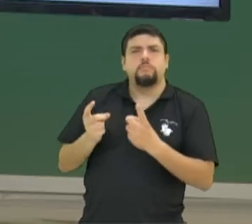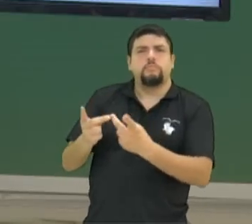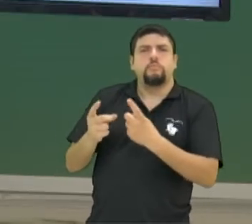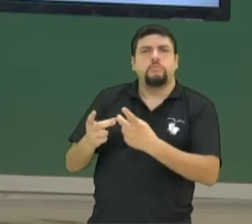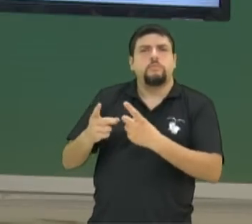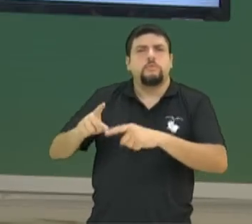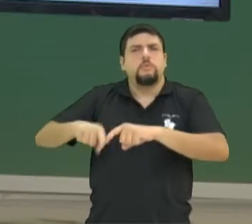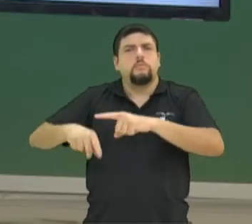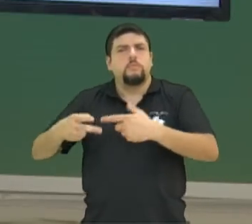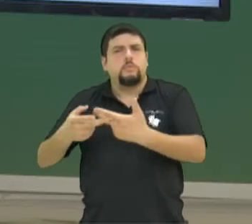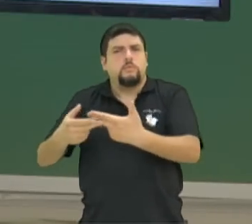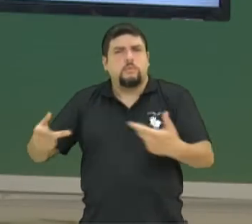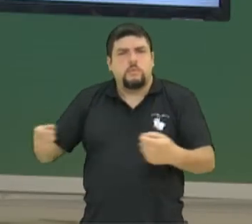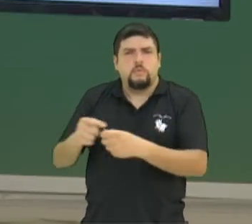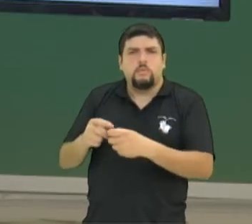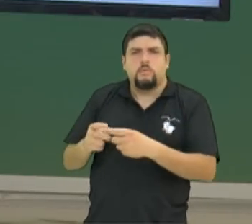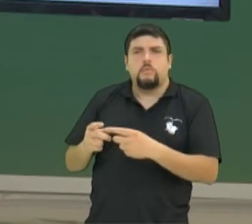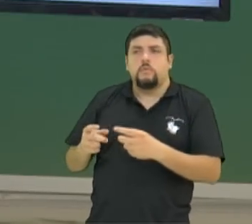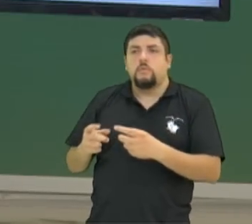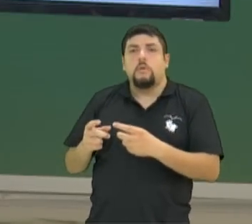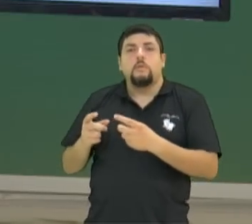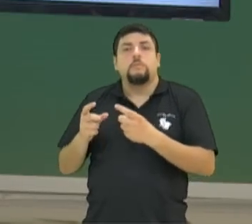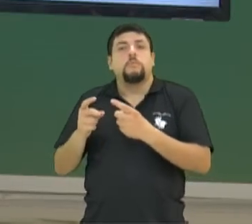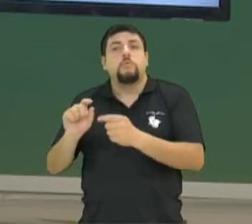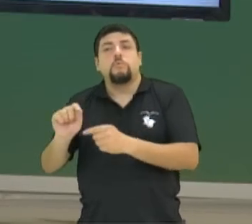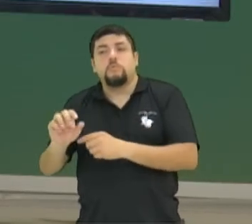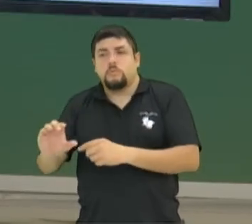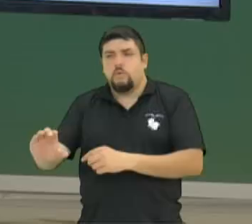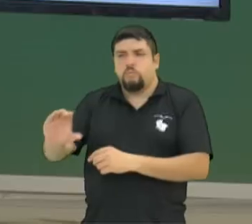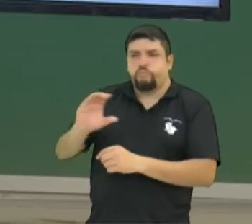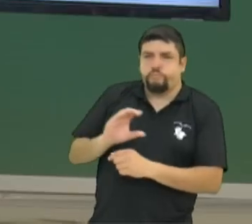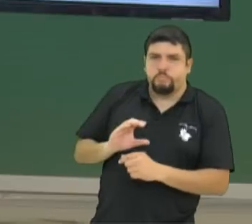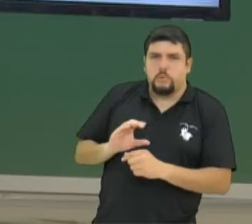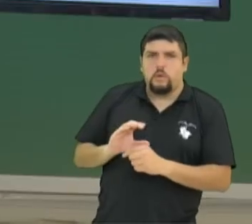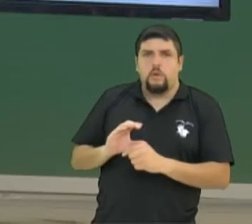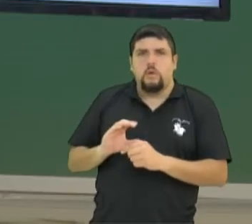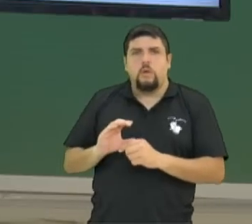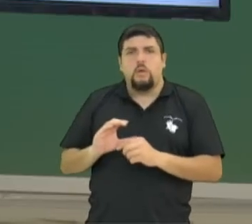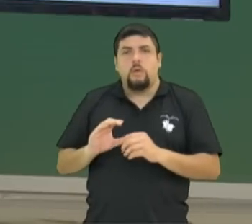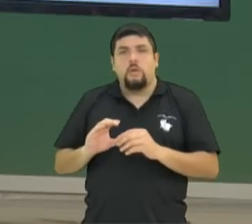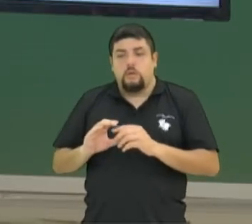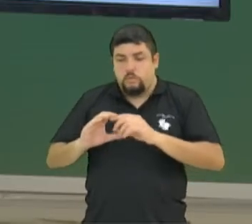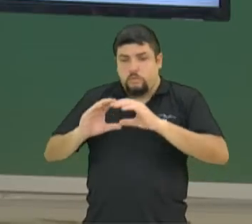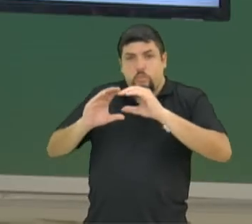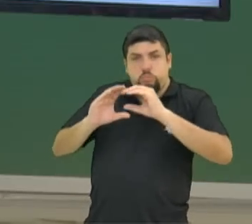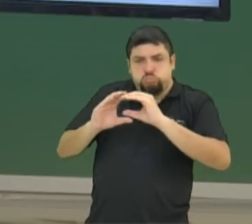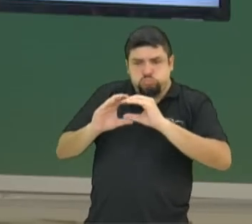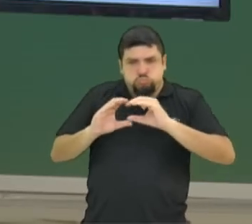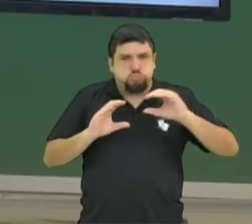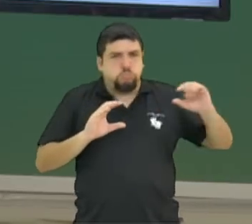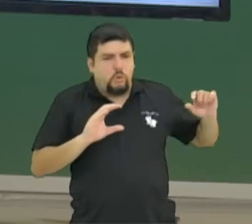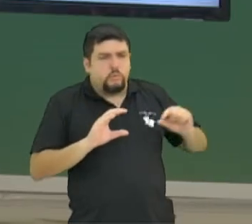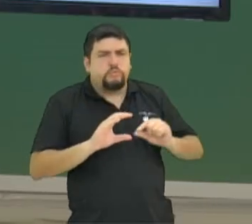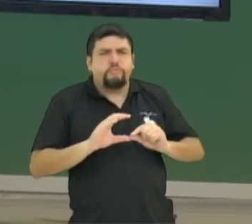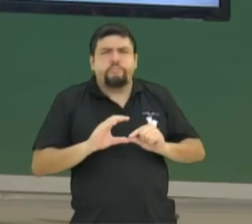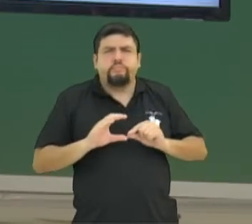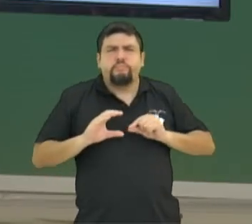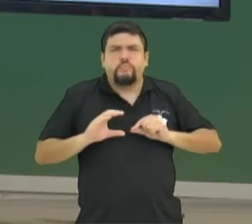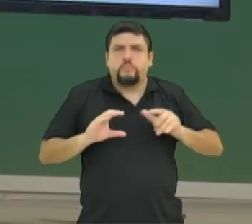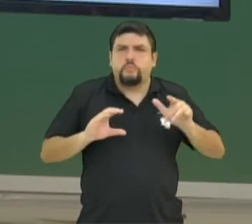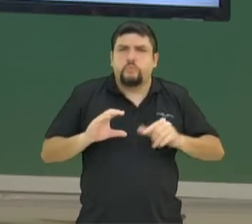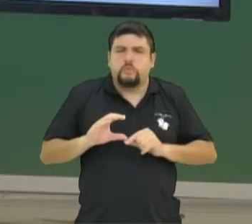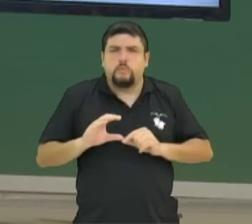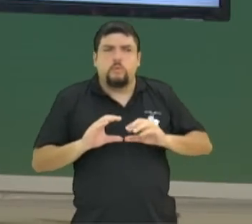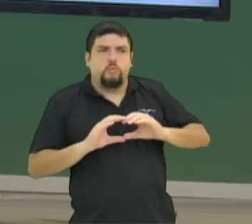alguns produtos, ofereciam sua mão de obra e parte do que eles recebiam, ou melhor, grande parte do que eles recebiam iam para os seus